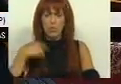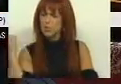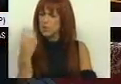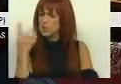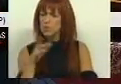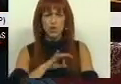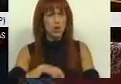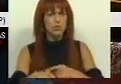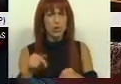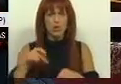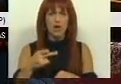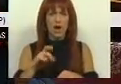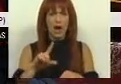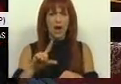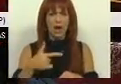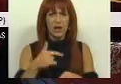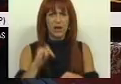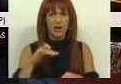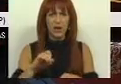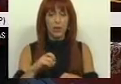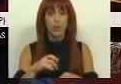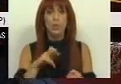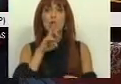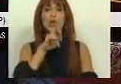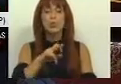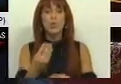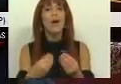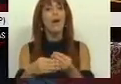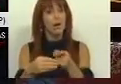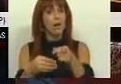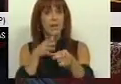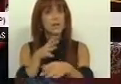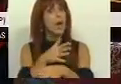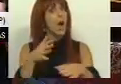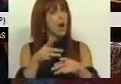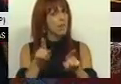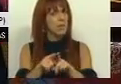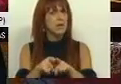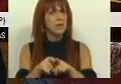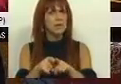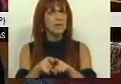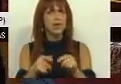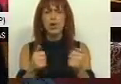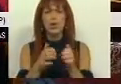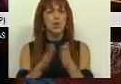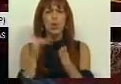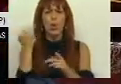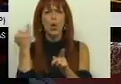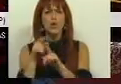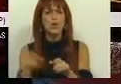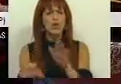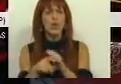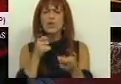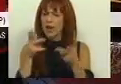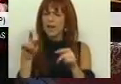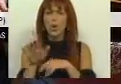Deputado Altino Bessa retorquei o complementando, dizendo que a maioria iria utilizar todos os instrumentos legais